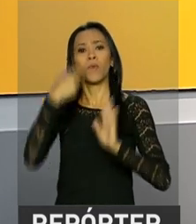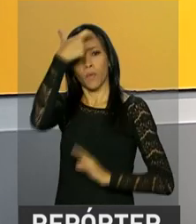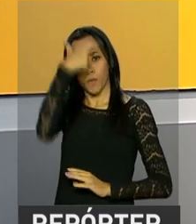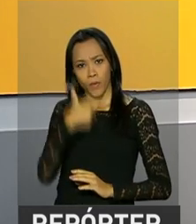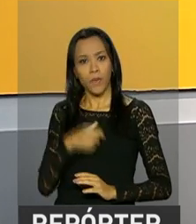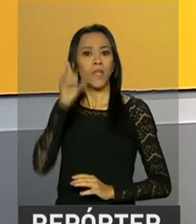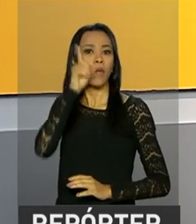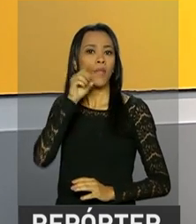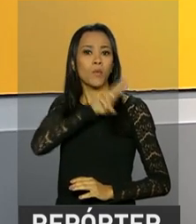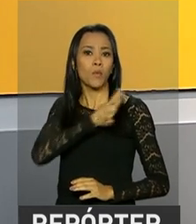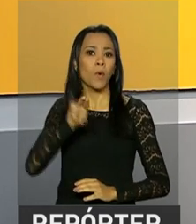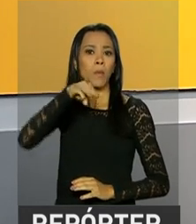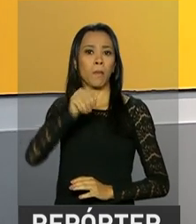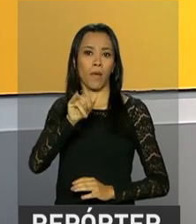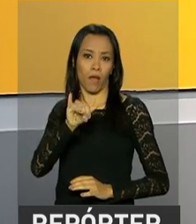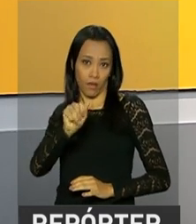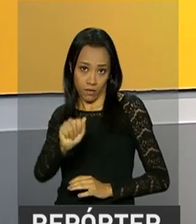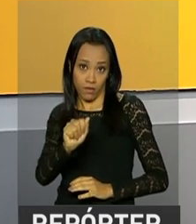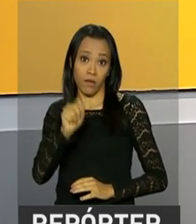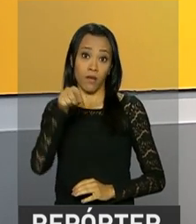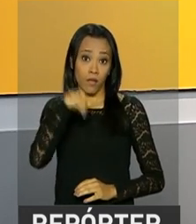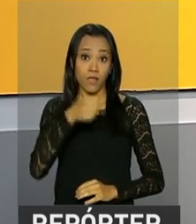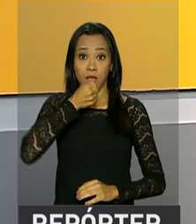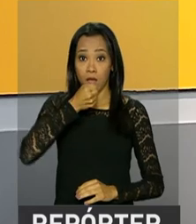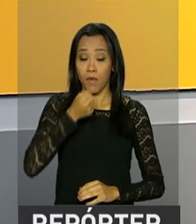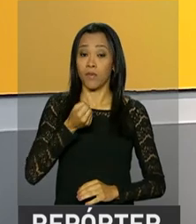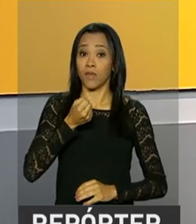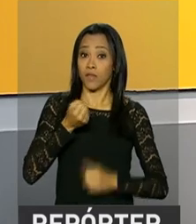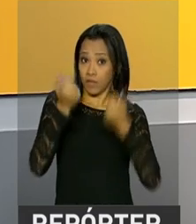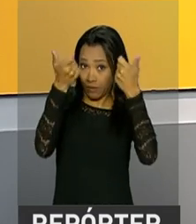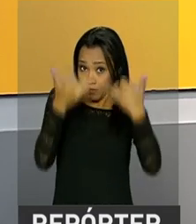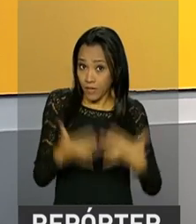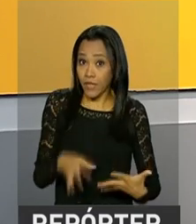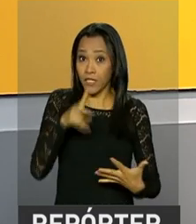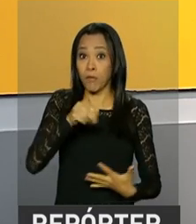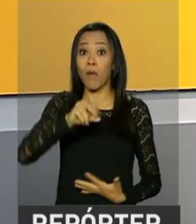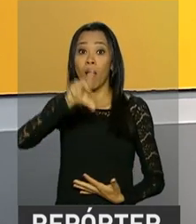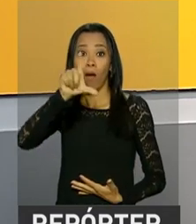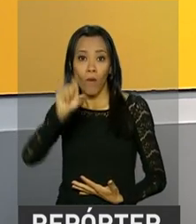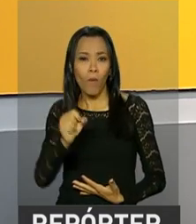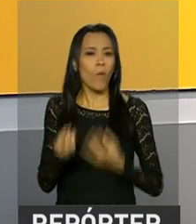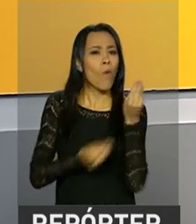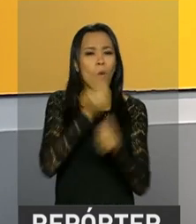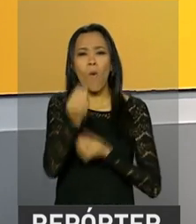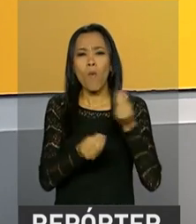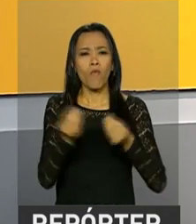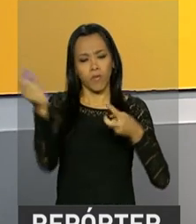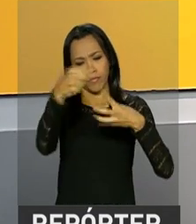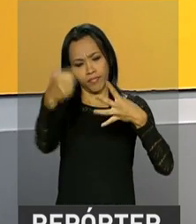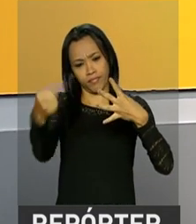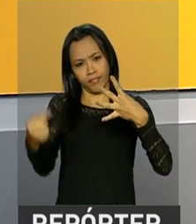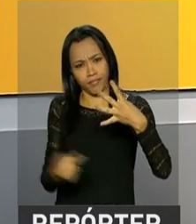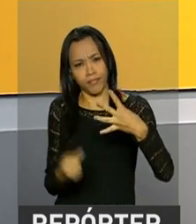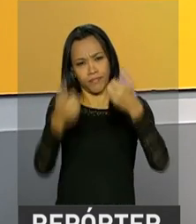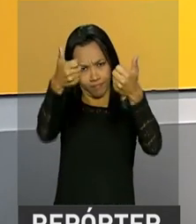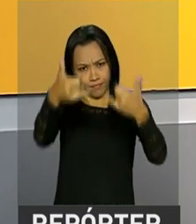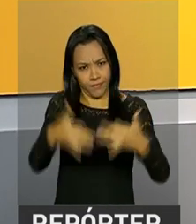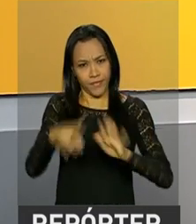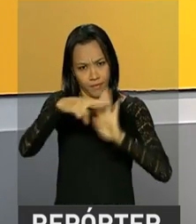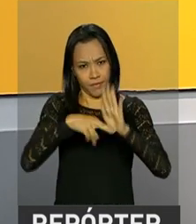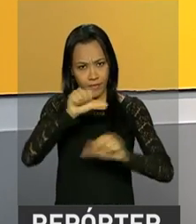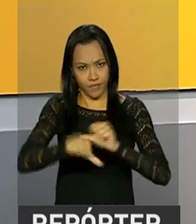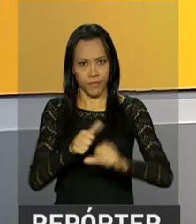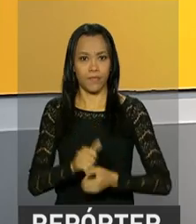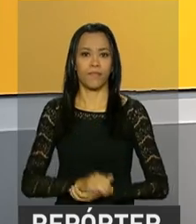o deputado Arthur Maia. Na reportagem de Paula Salve, a gente vai ver agora como ficaram os principais pontos da